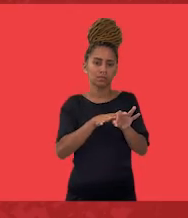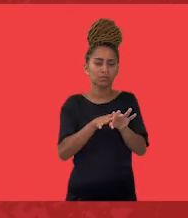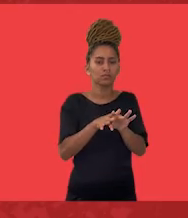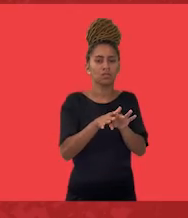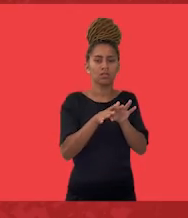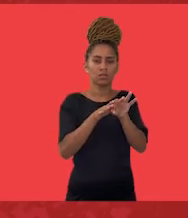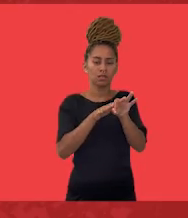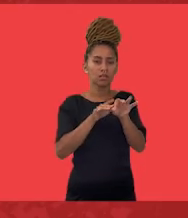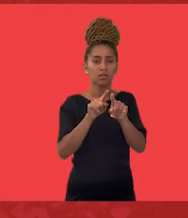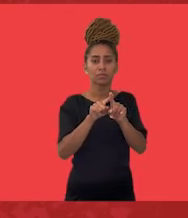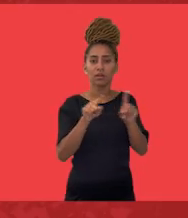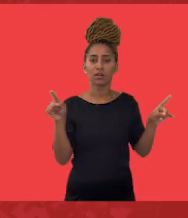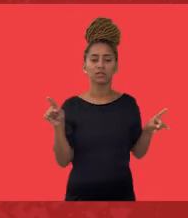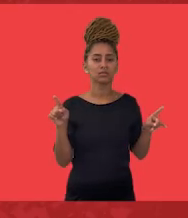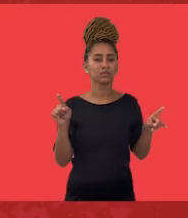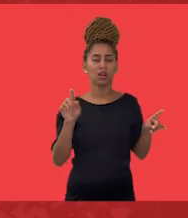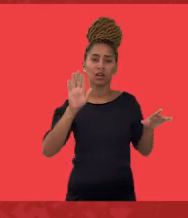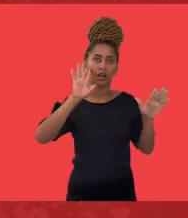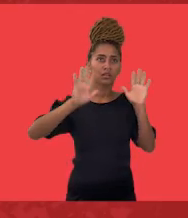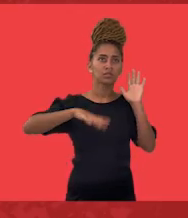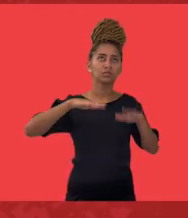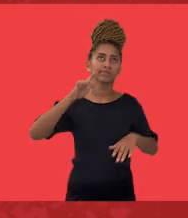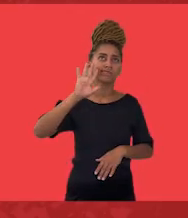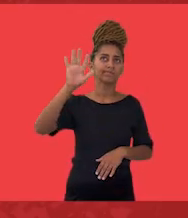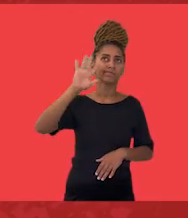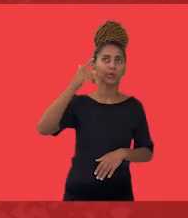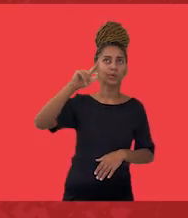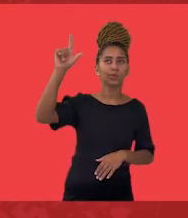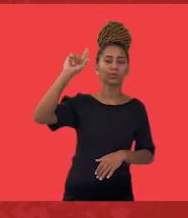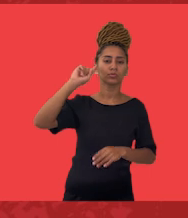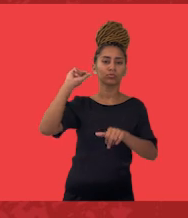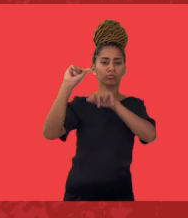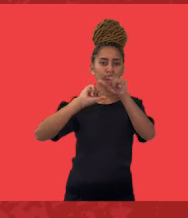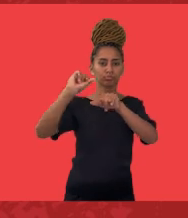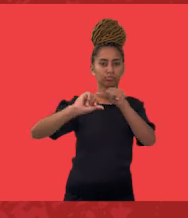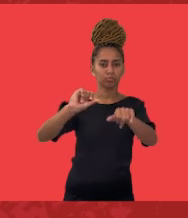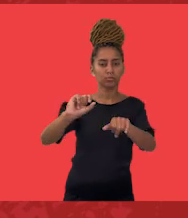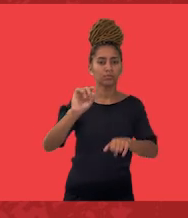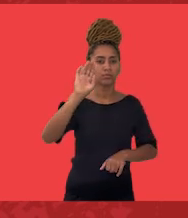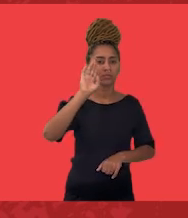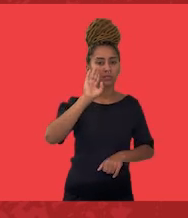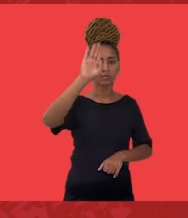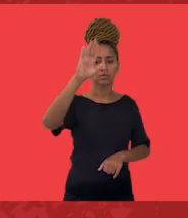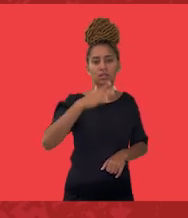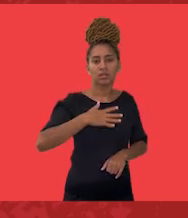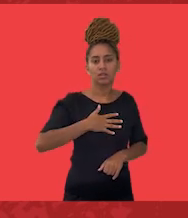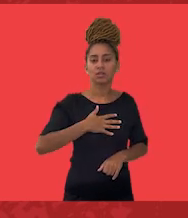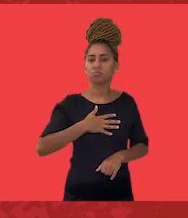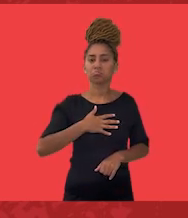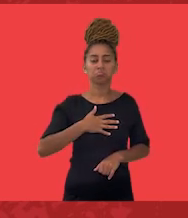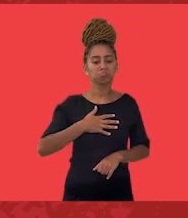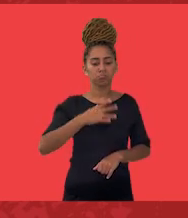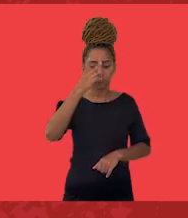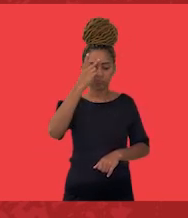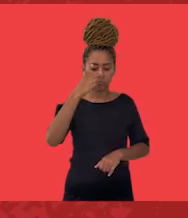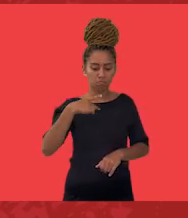que cantarolo vez por outra. Sonhei que voava como um pássaro laranja charmosíssimo,